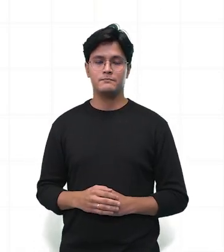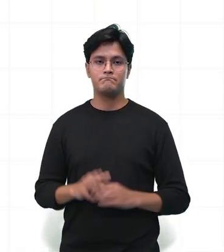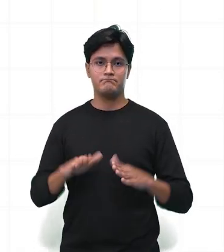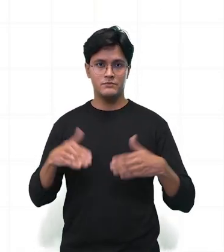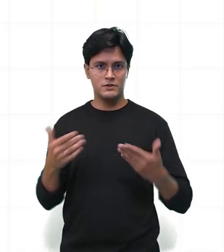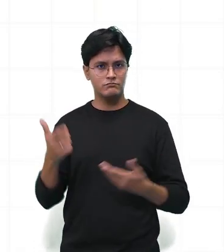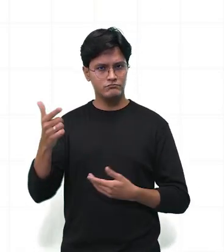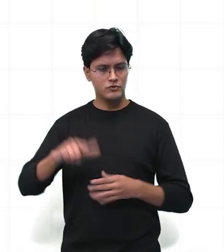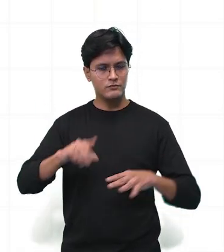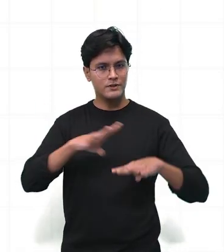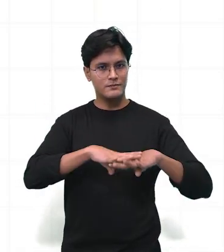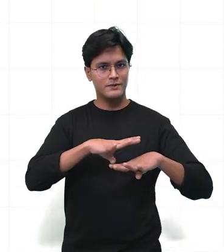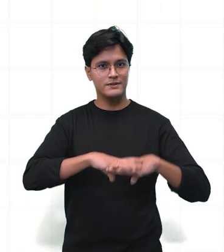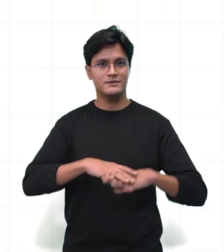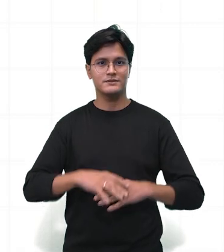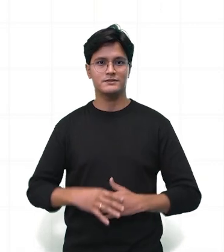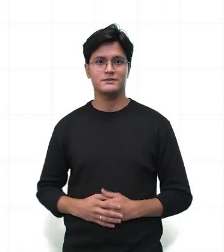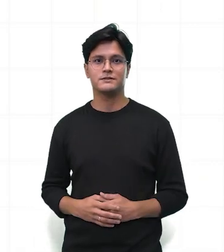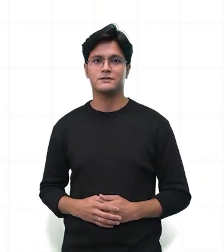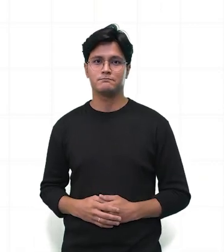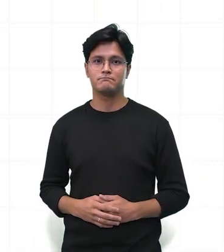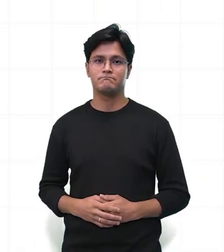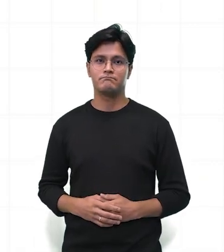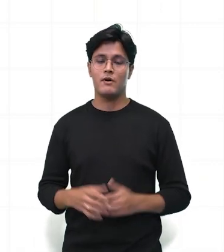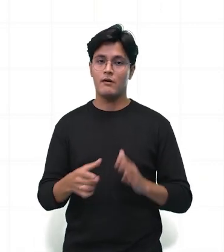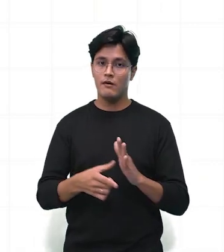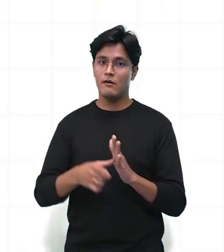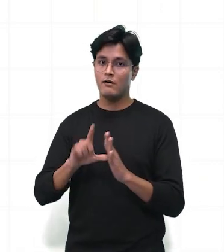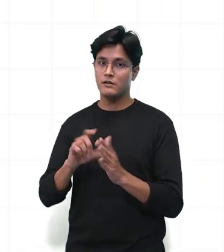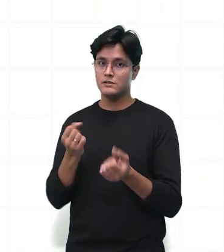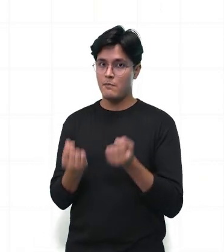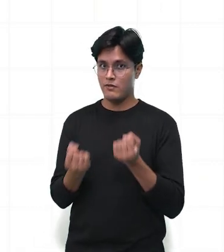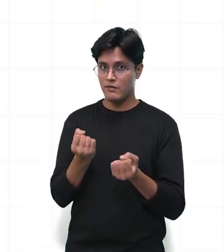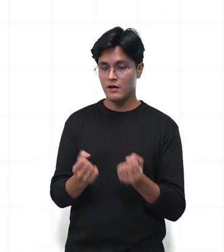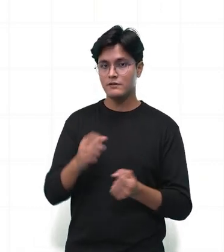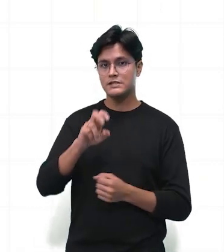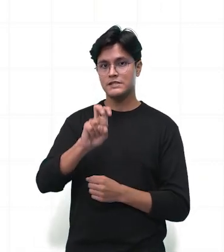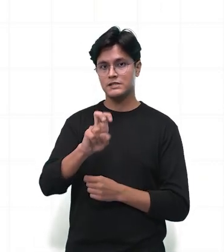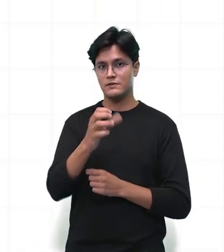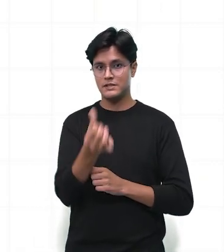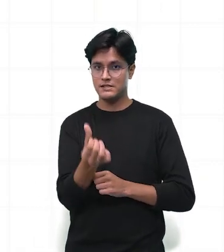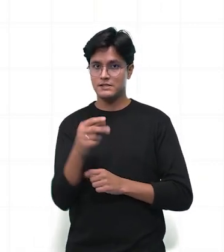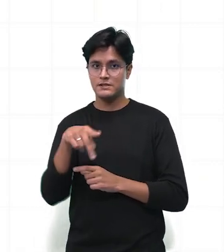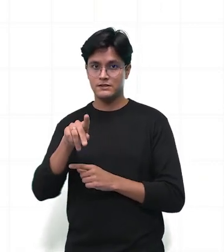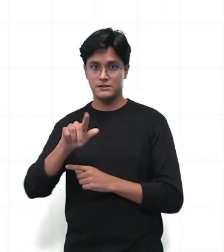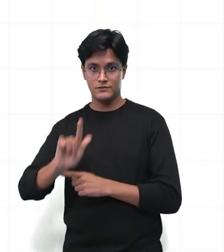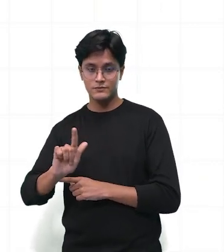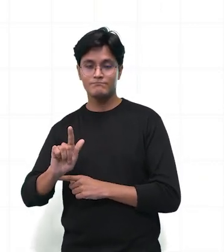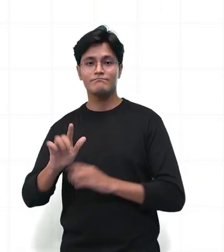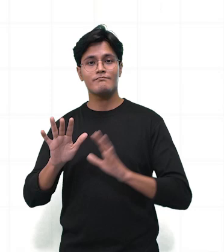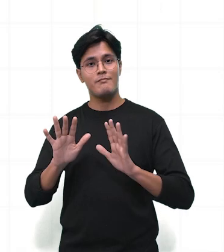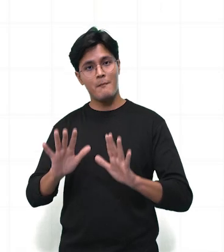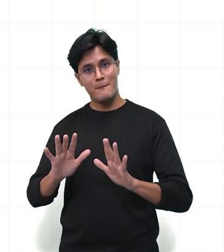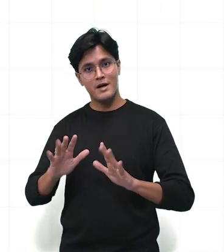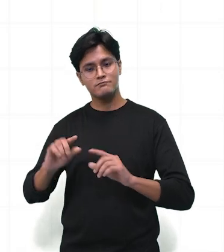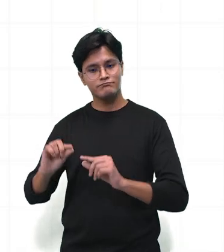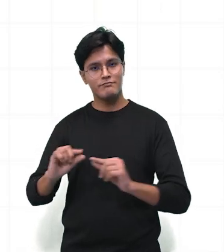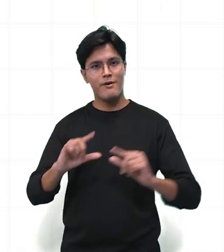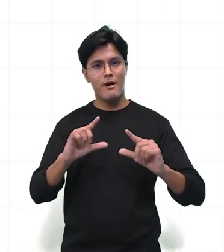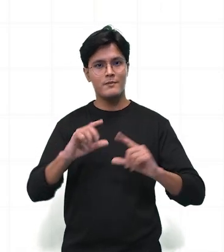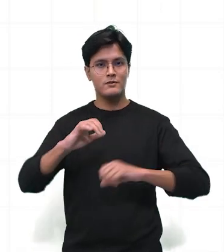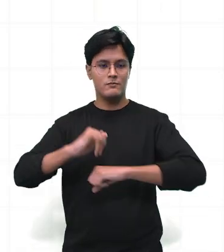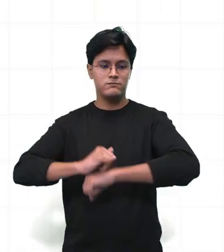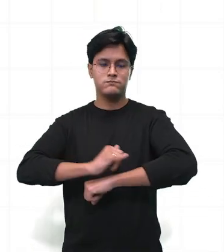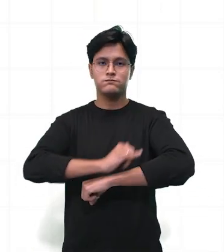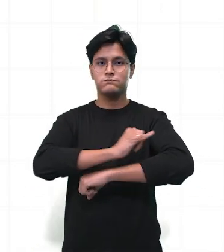matemática, né? Ela pesava 56, beleza. Só que ela engordou, né? Foi para 63